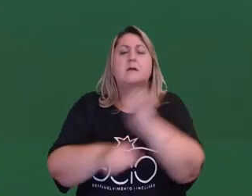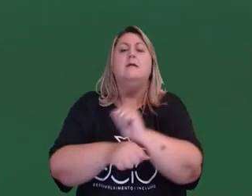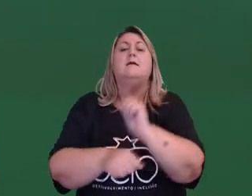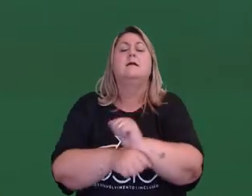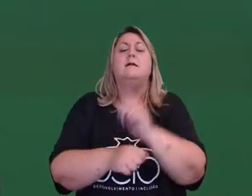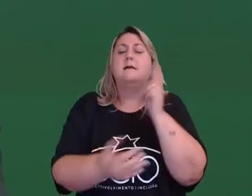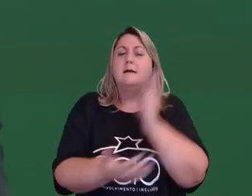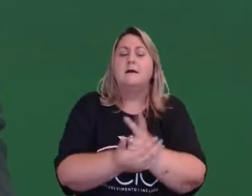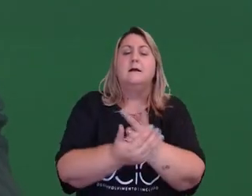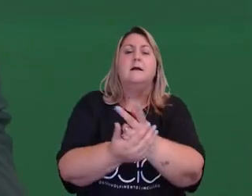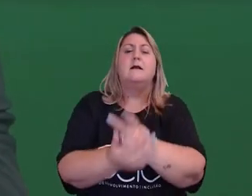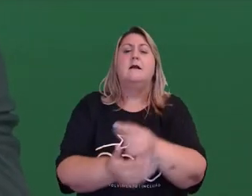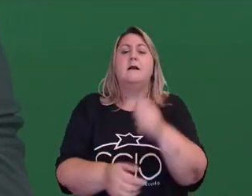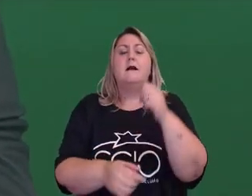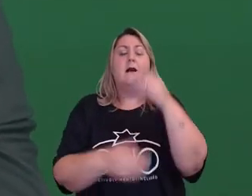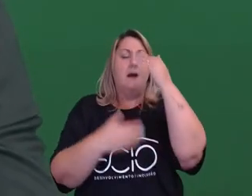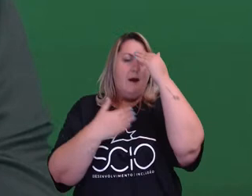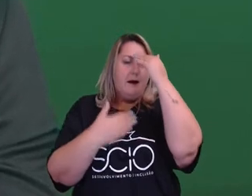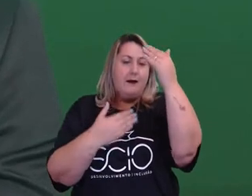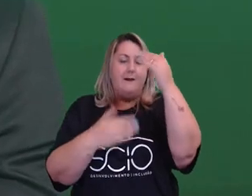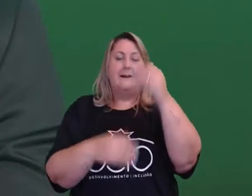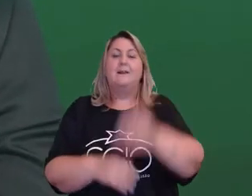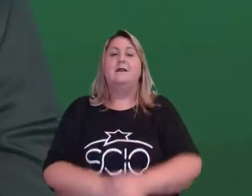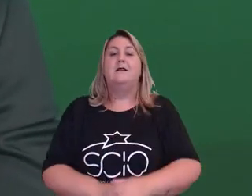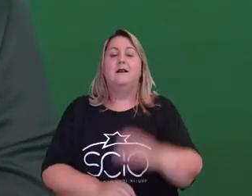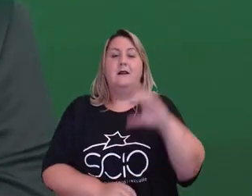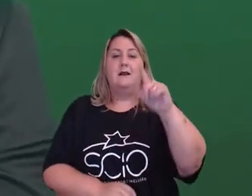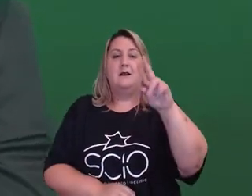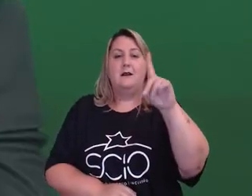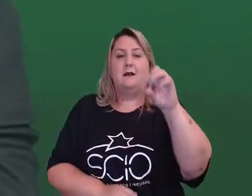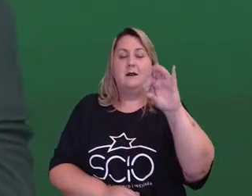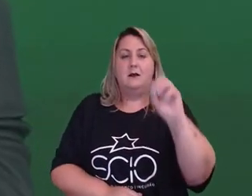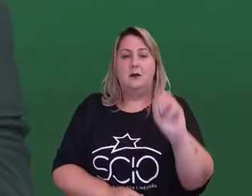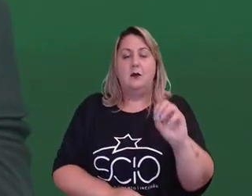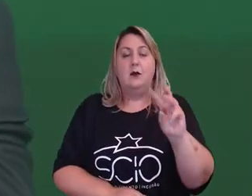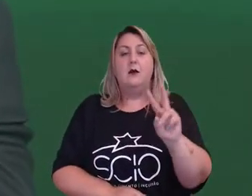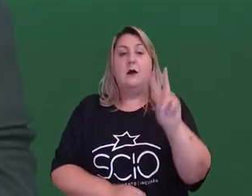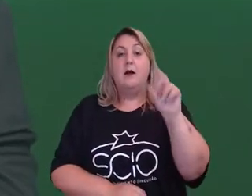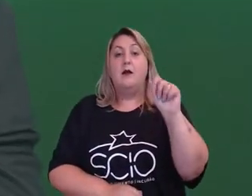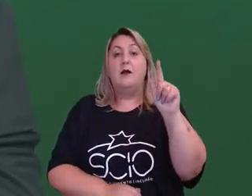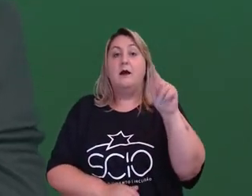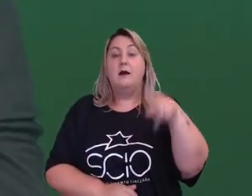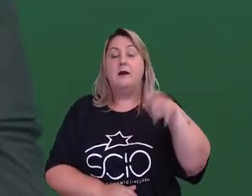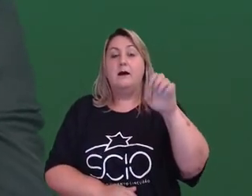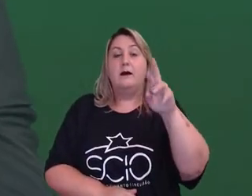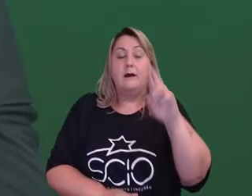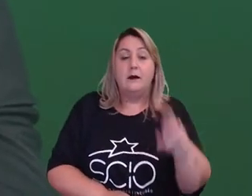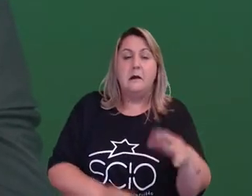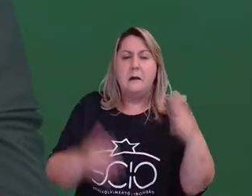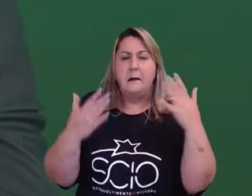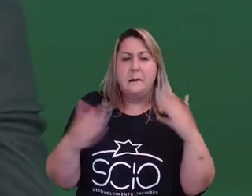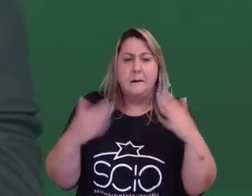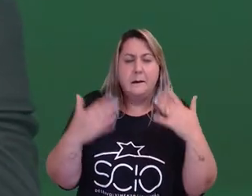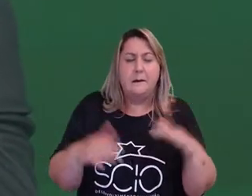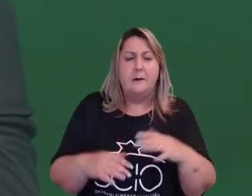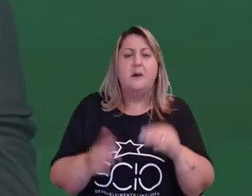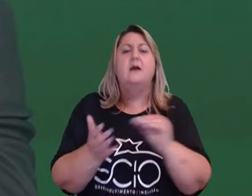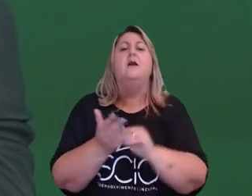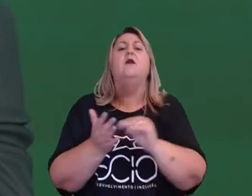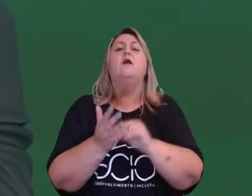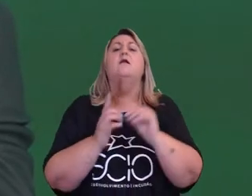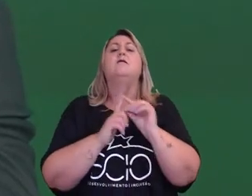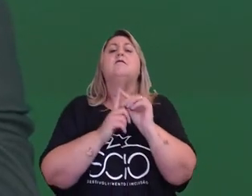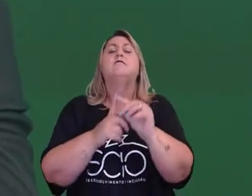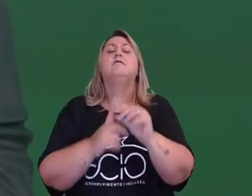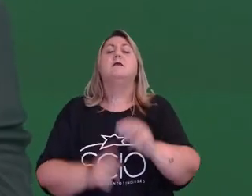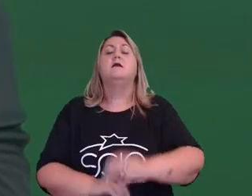esperar sempre. Gratidão, Cláudio, é isso aí. O Wagner, sensacional. E vou pegar essa última palavra